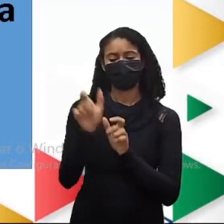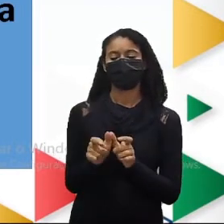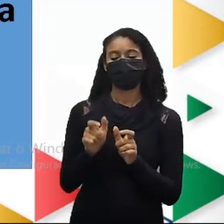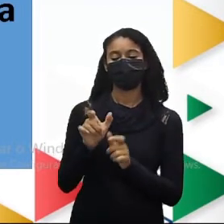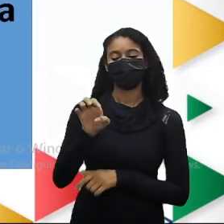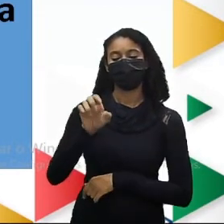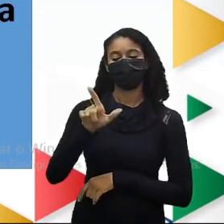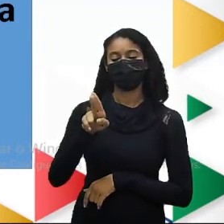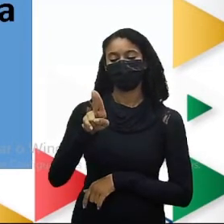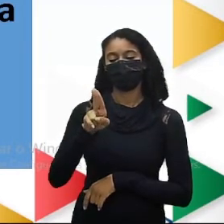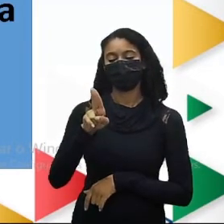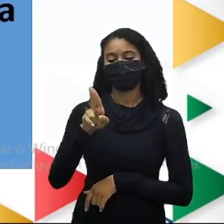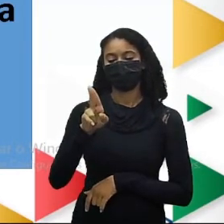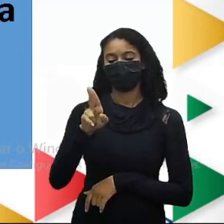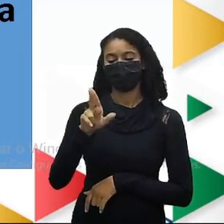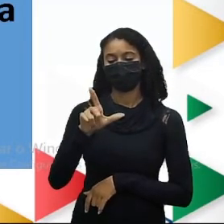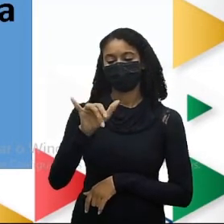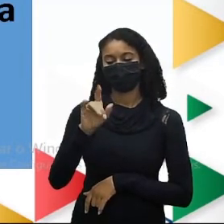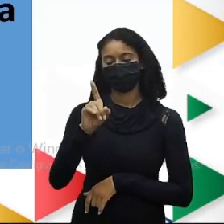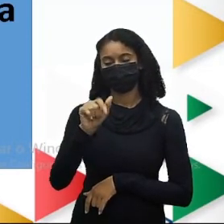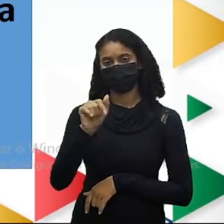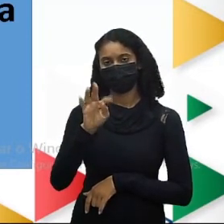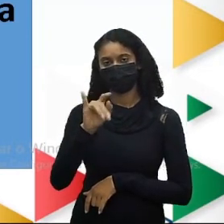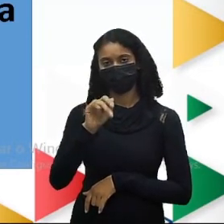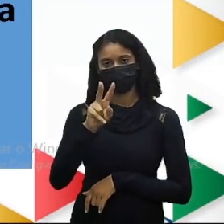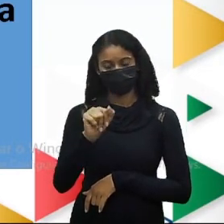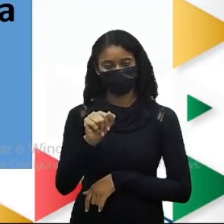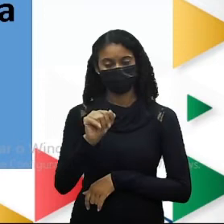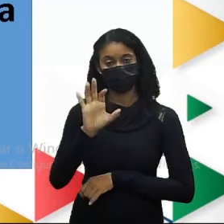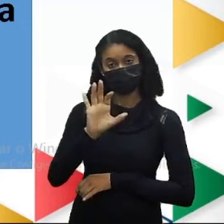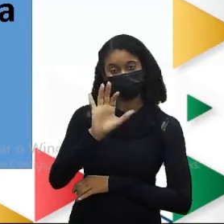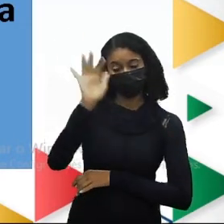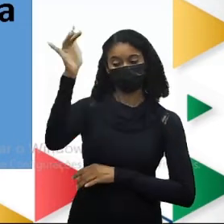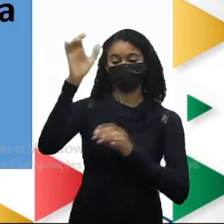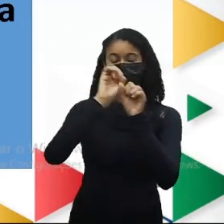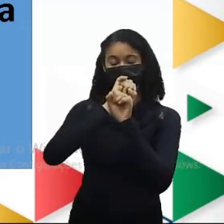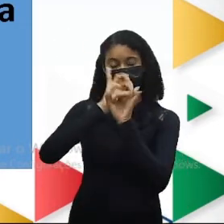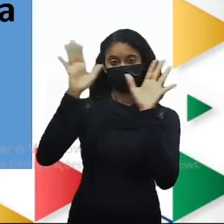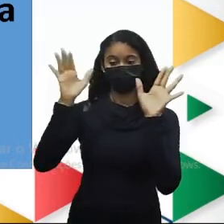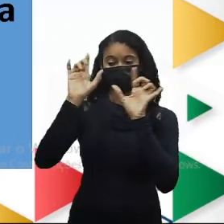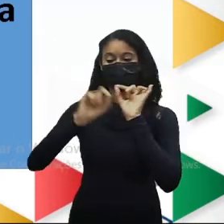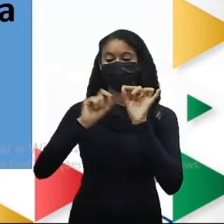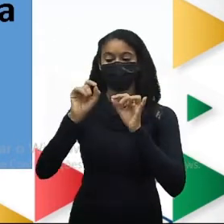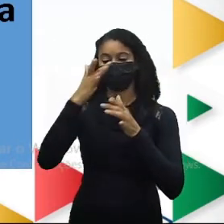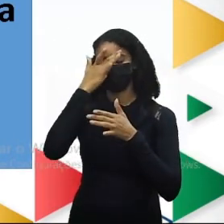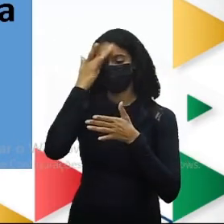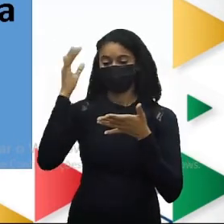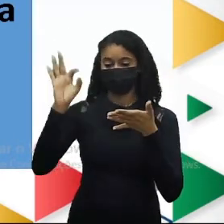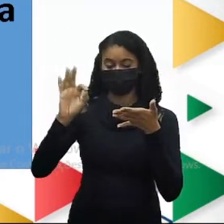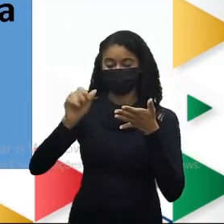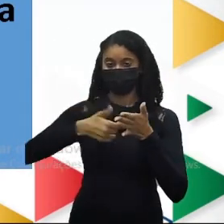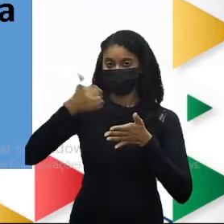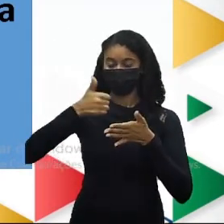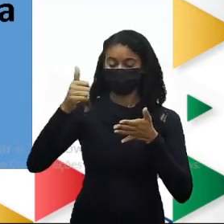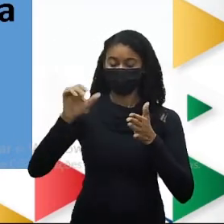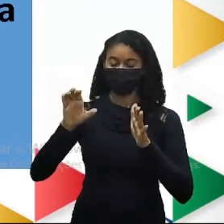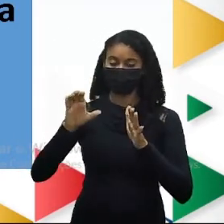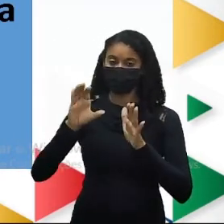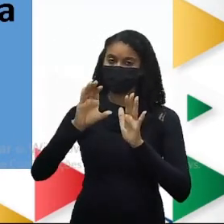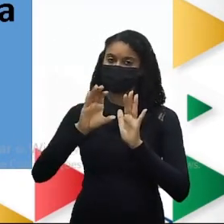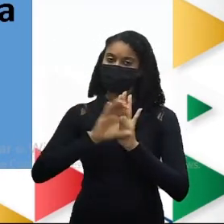primeiro capítulo do livro A Mitologia do Preconceito Linguístico, o autor analisa 8